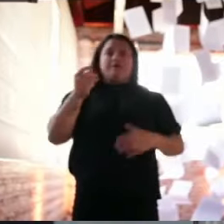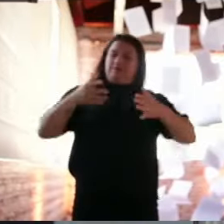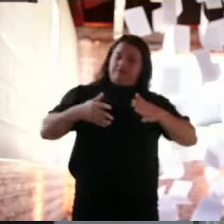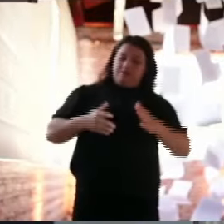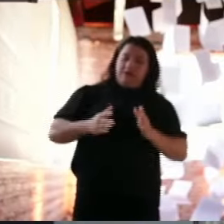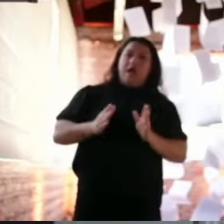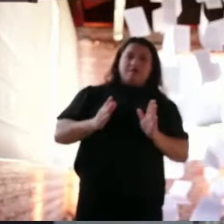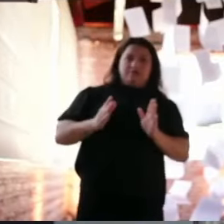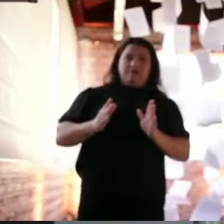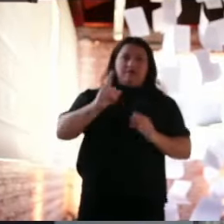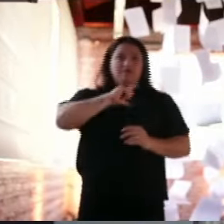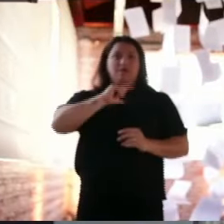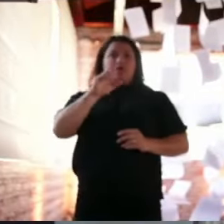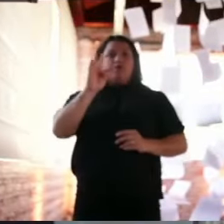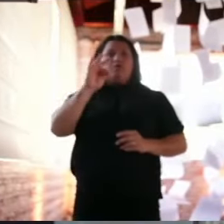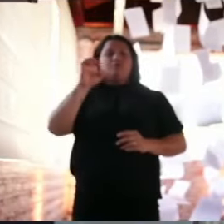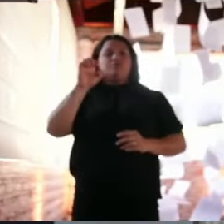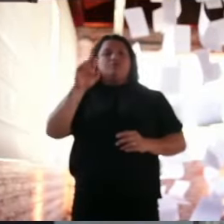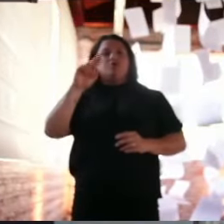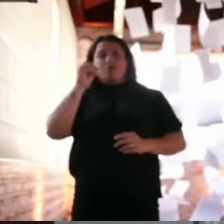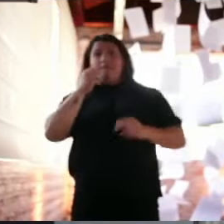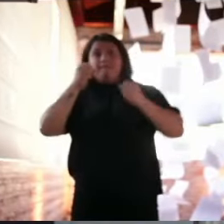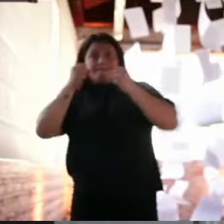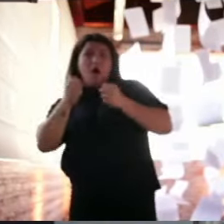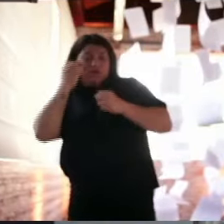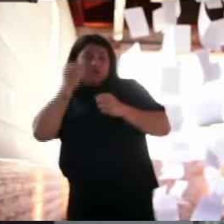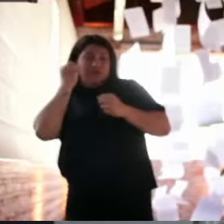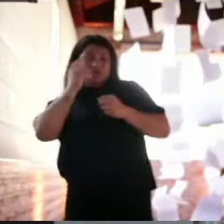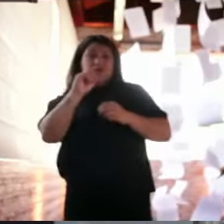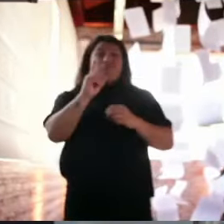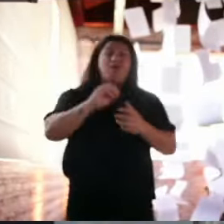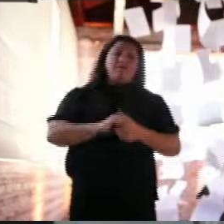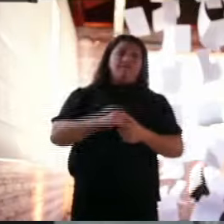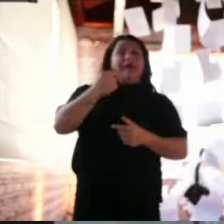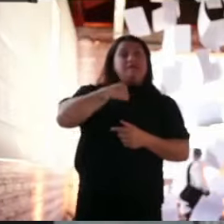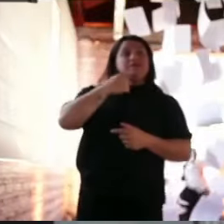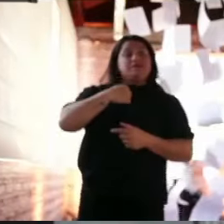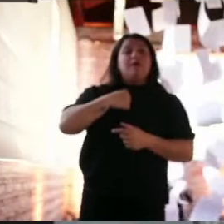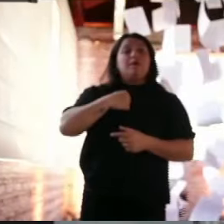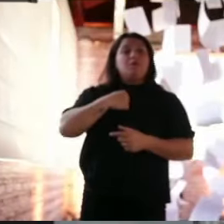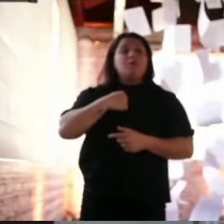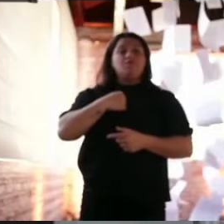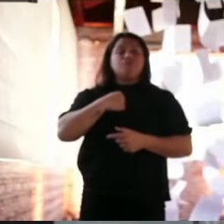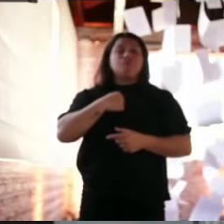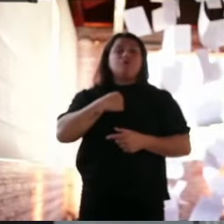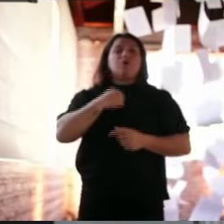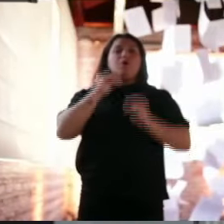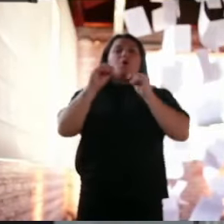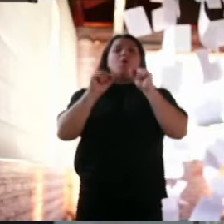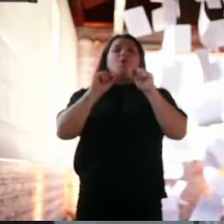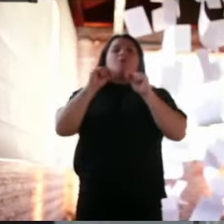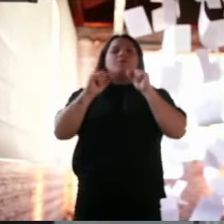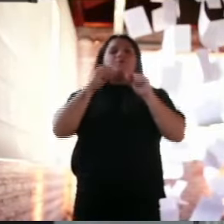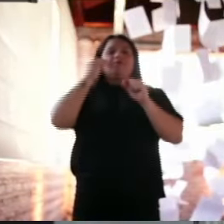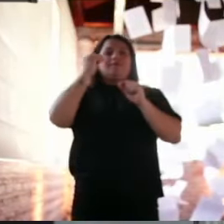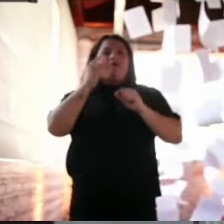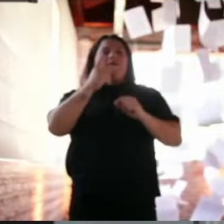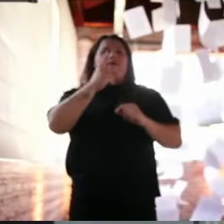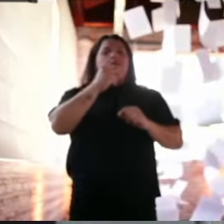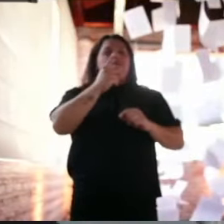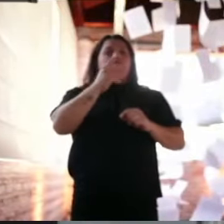nascem com o útero podem ou não passar por essa experiência e a que eu chamo essa experiência Não só eu mas chamo de experiência Perinatal